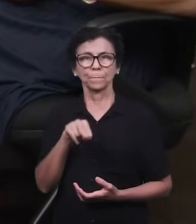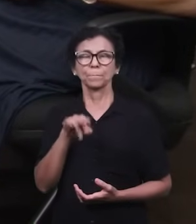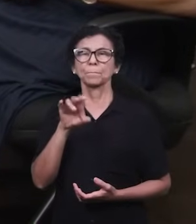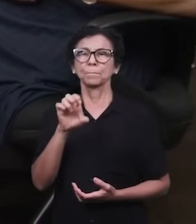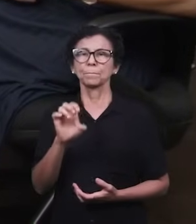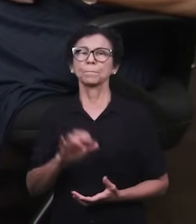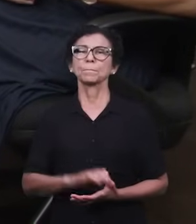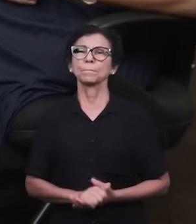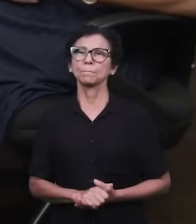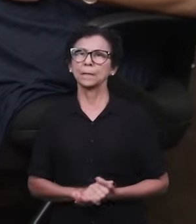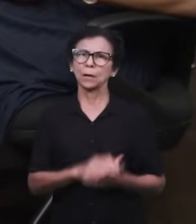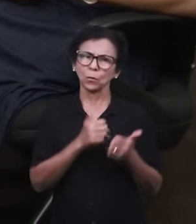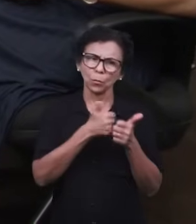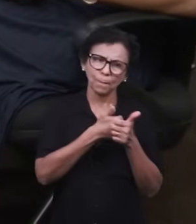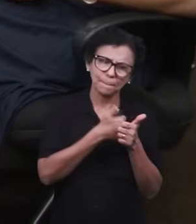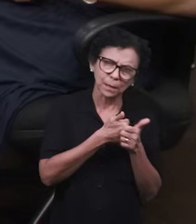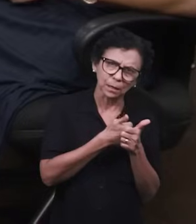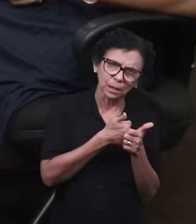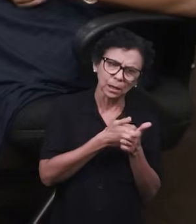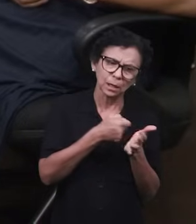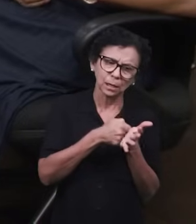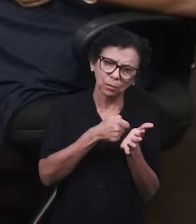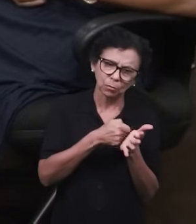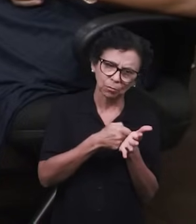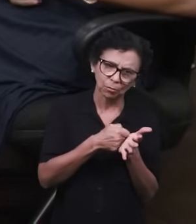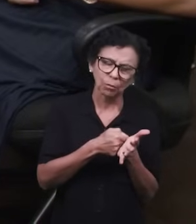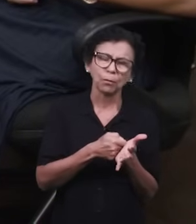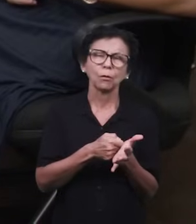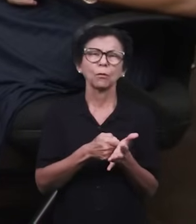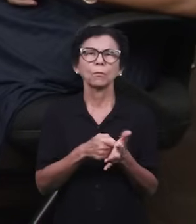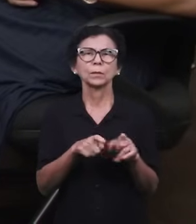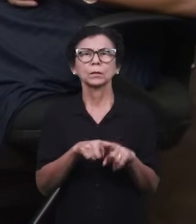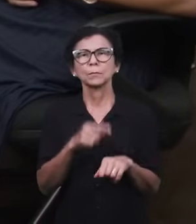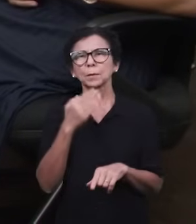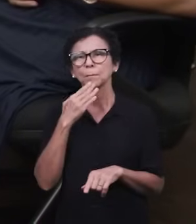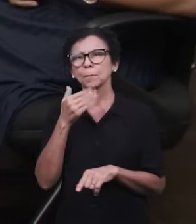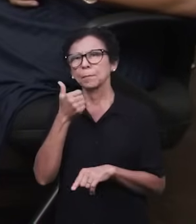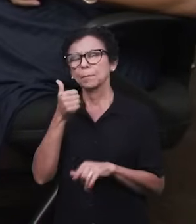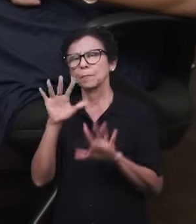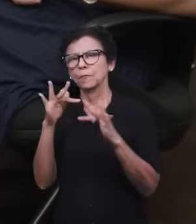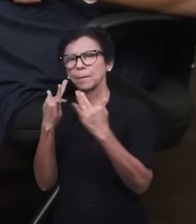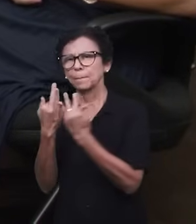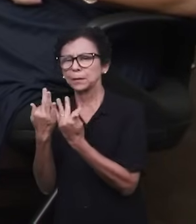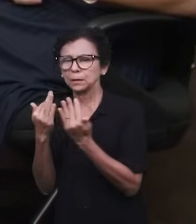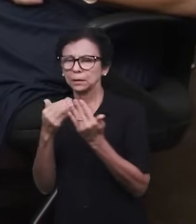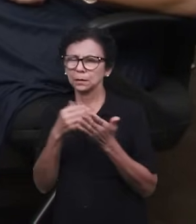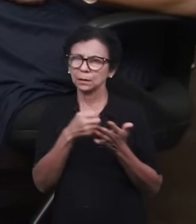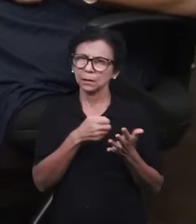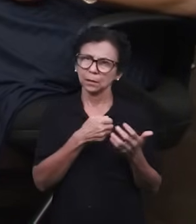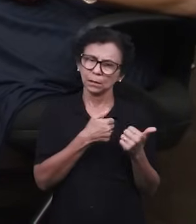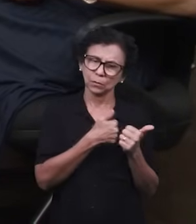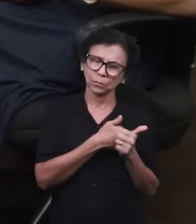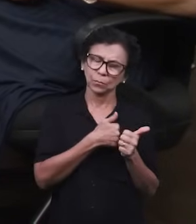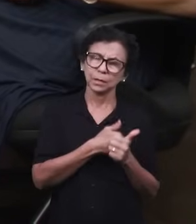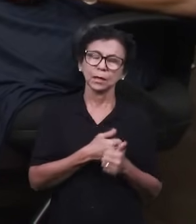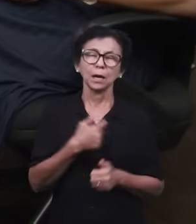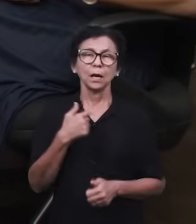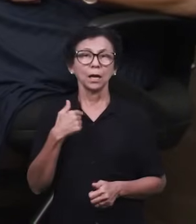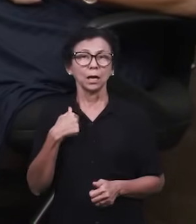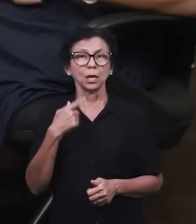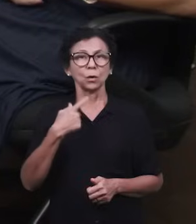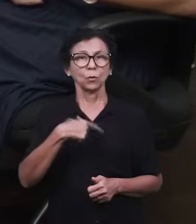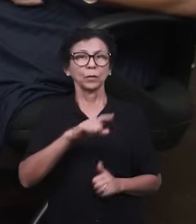Senhor concedeu a Sara, né, essa bênção que ela tem sido nas mãos do Senhor. Ela vai tocar Bodas do Cordeiro, que é o